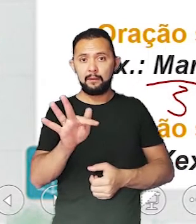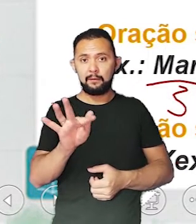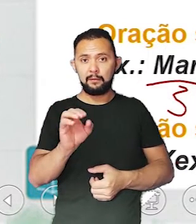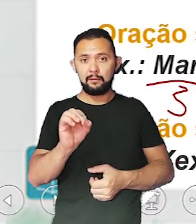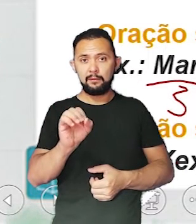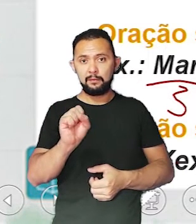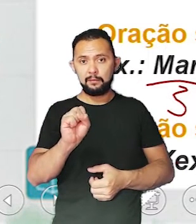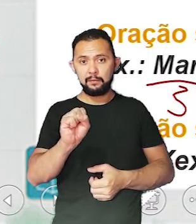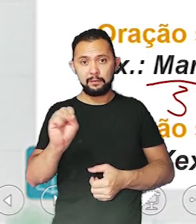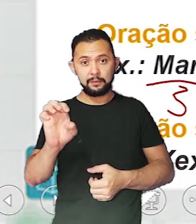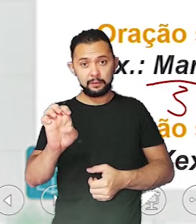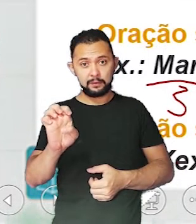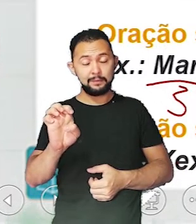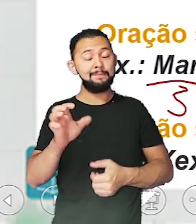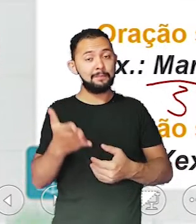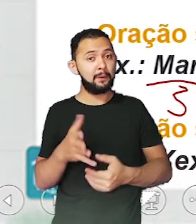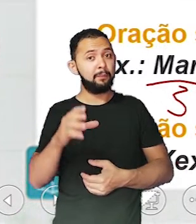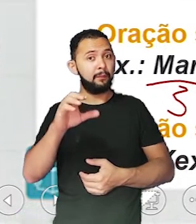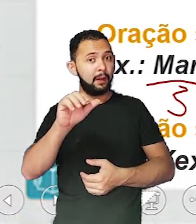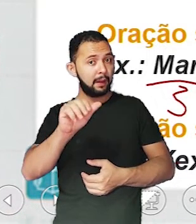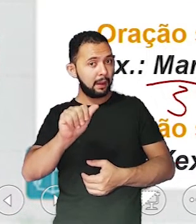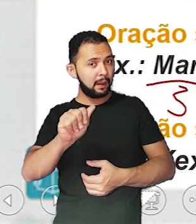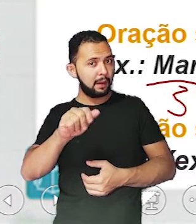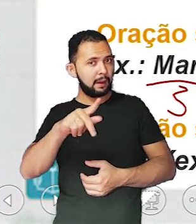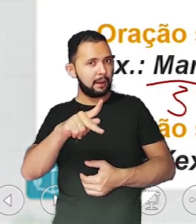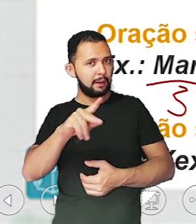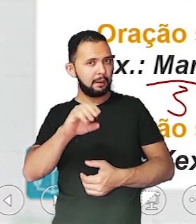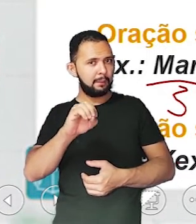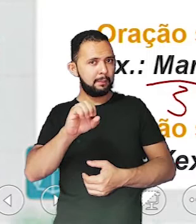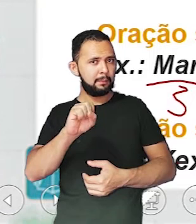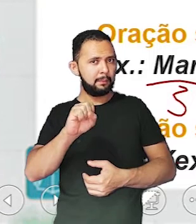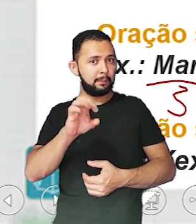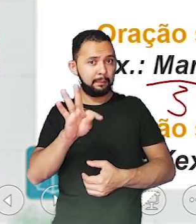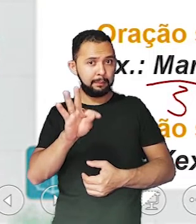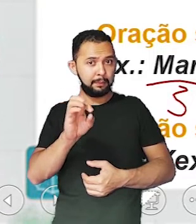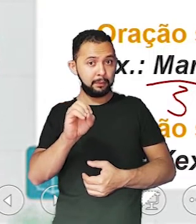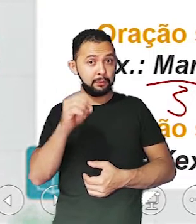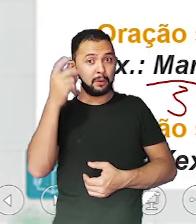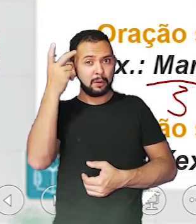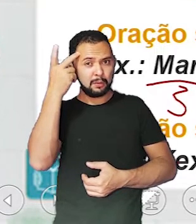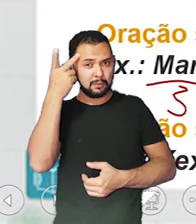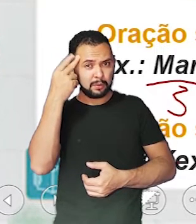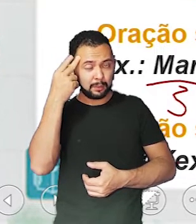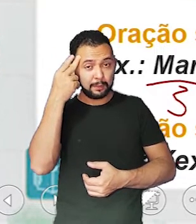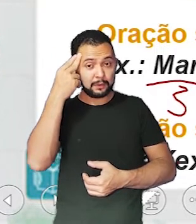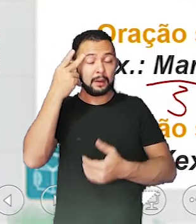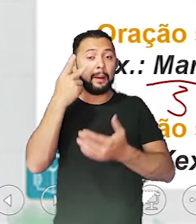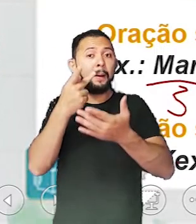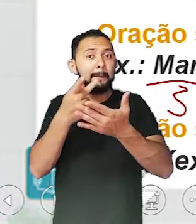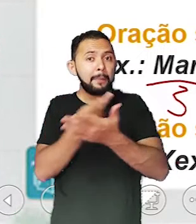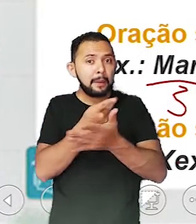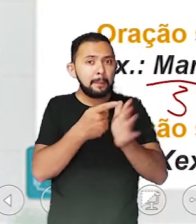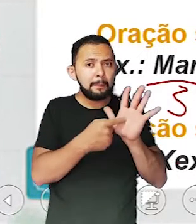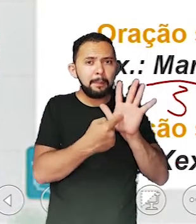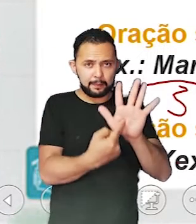E aí o aposto, e geralmente nas apositivas nós temos os dois pontos também, certo? Aparecem esses dois pontos para mostrar que a outra